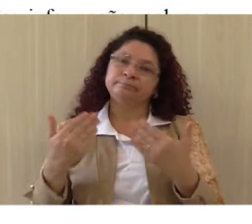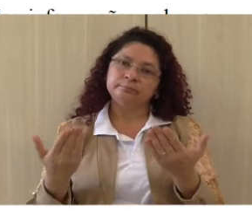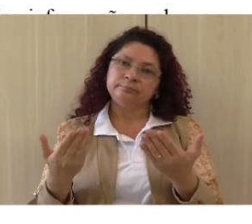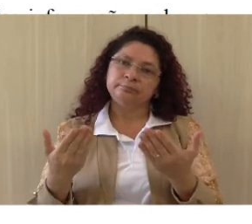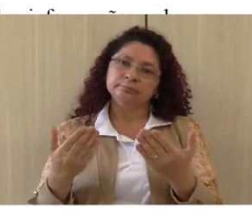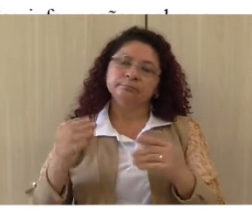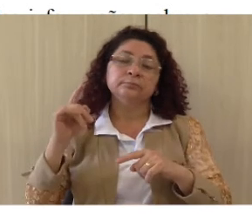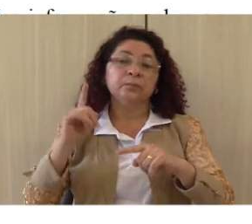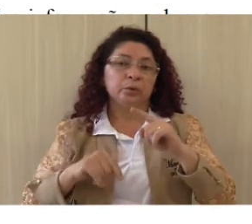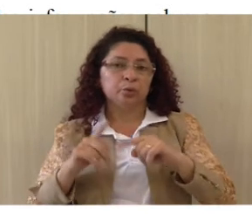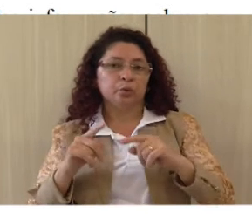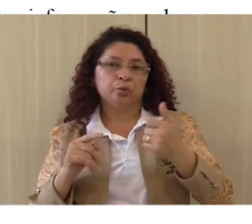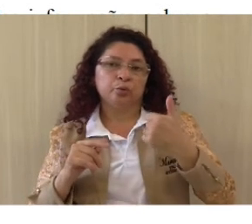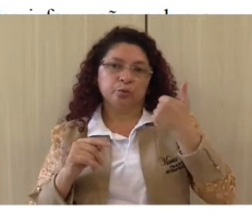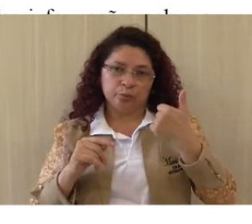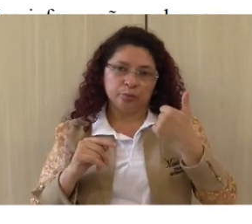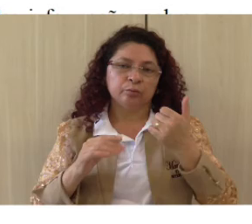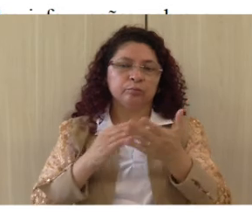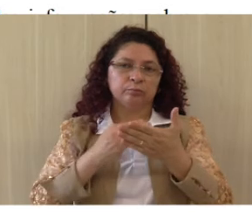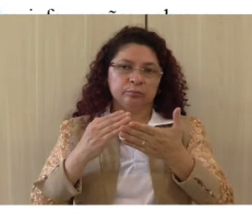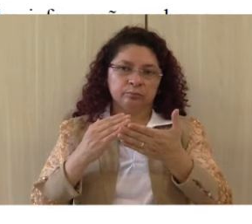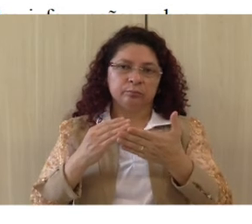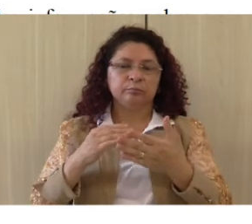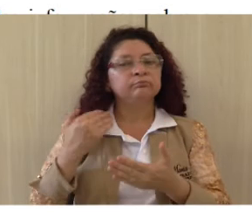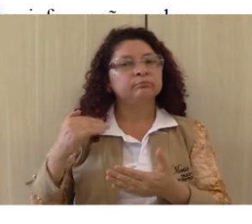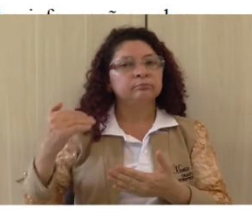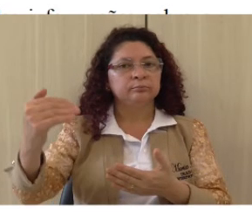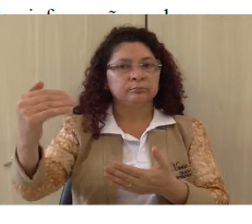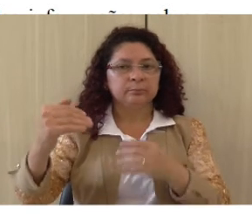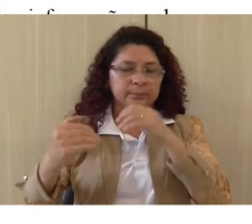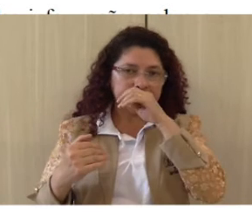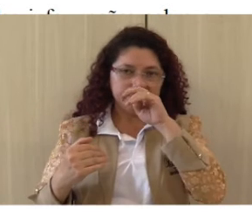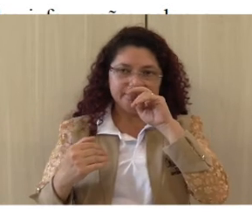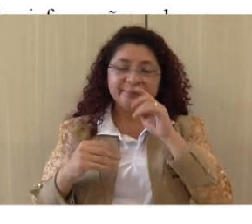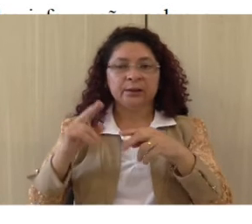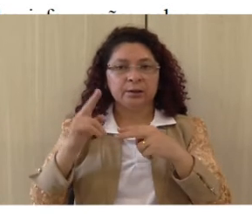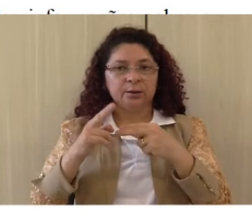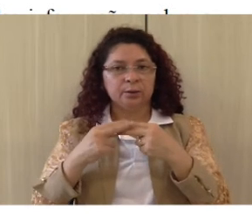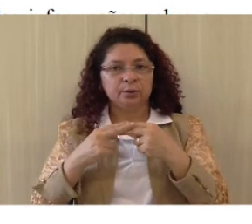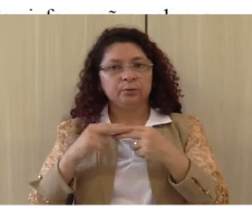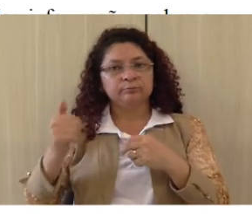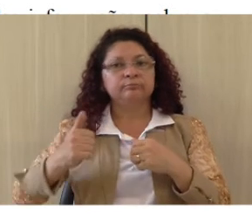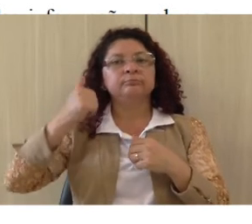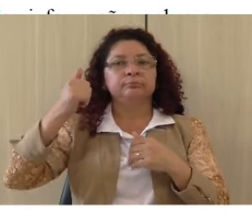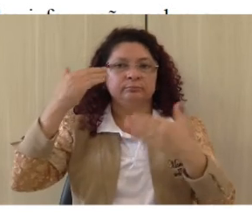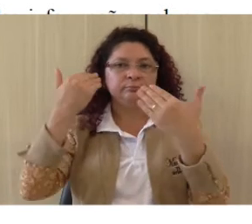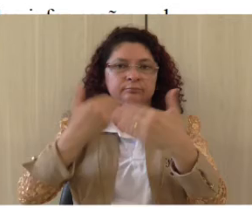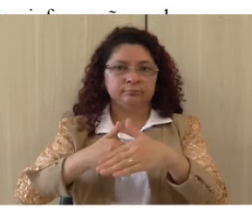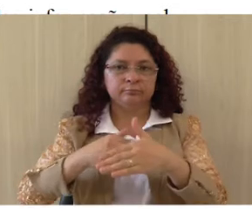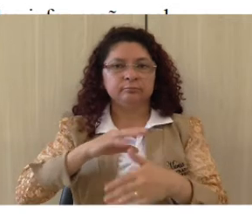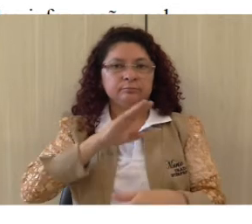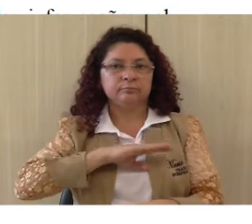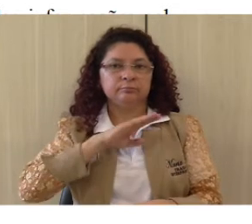mais de um candidato preencher o critério inicial. Continuando o empate, será utilizada a maior média na disciplina